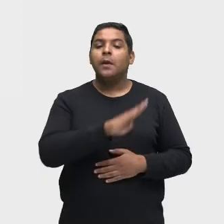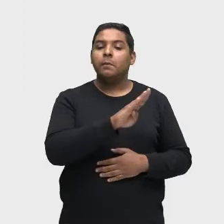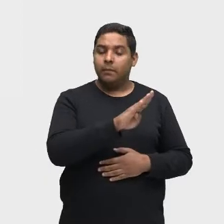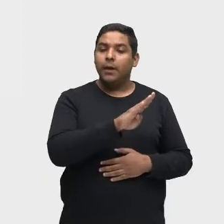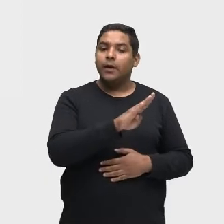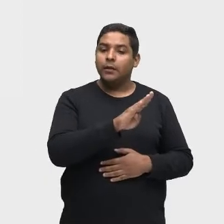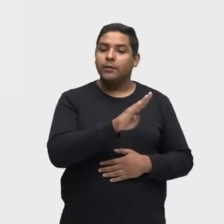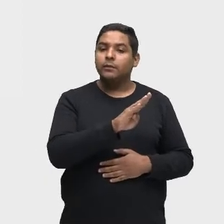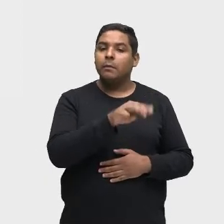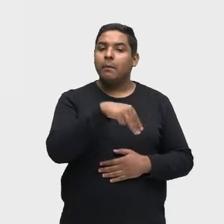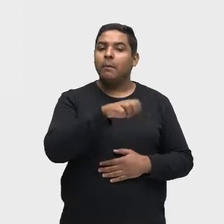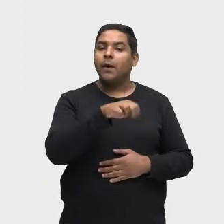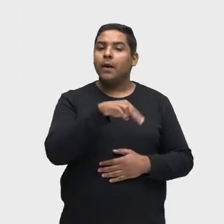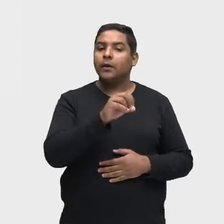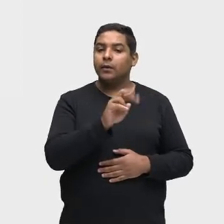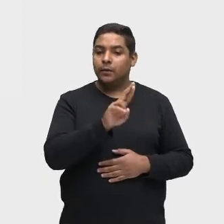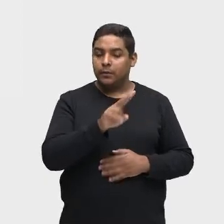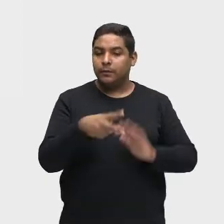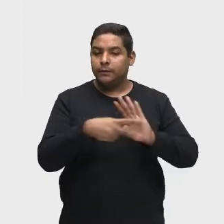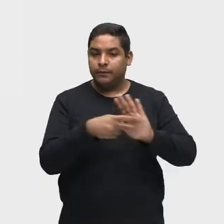menor está lá, x